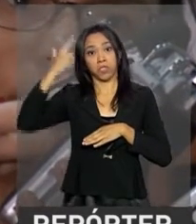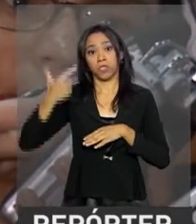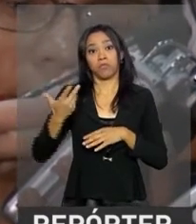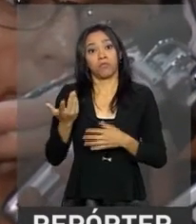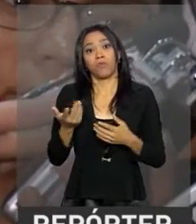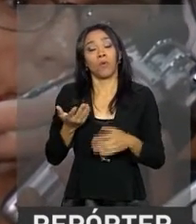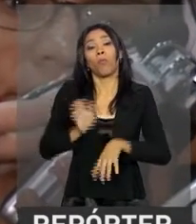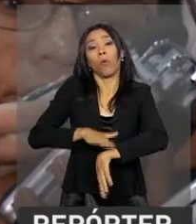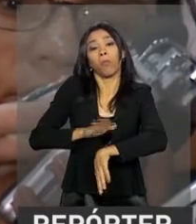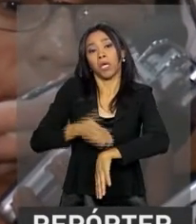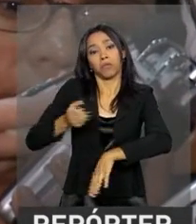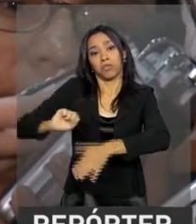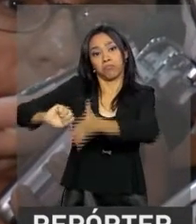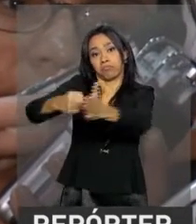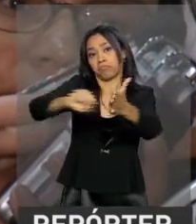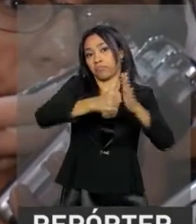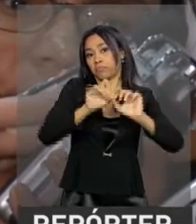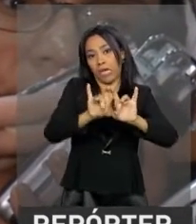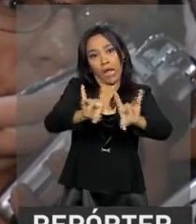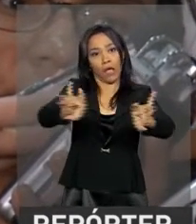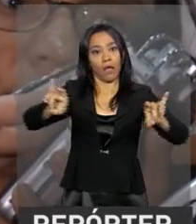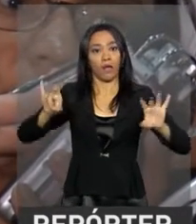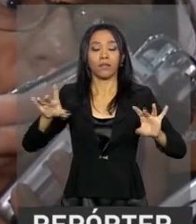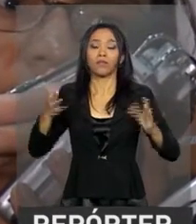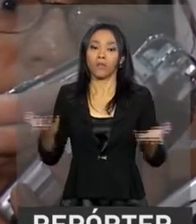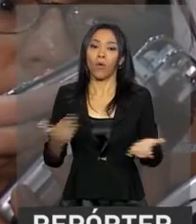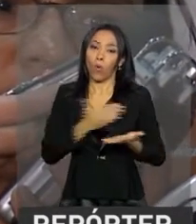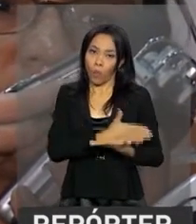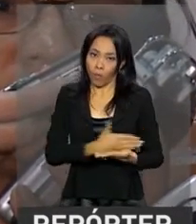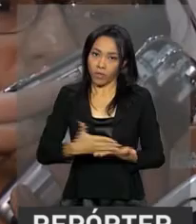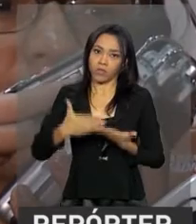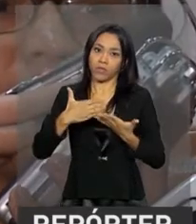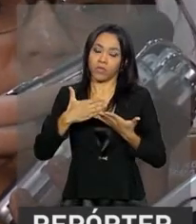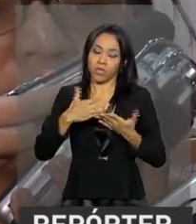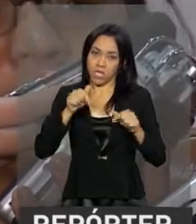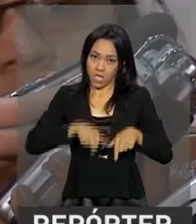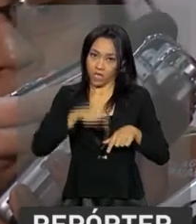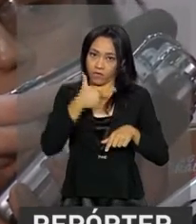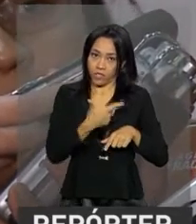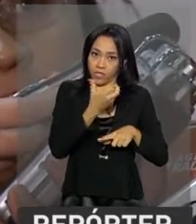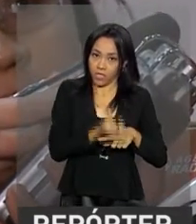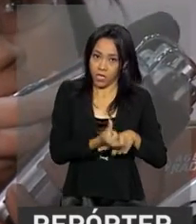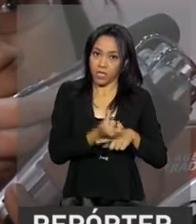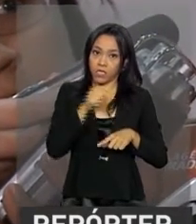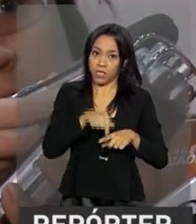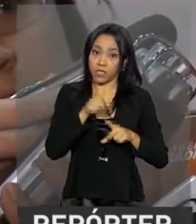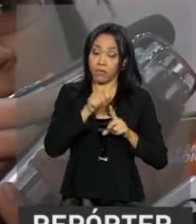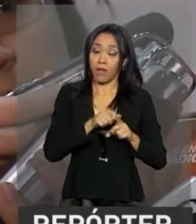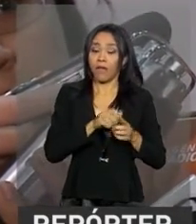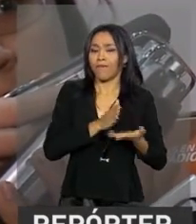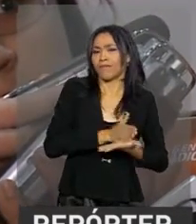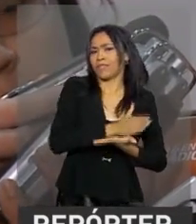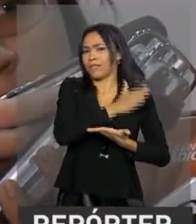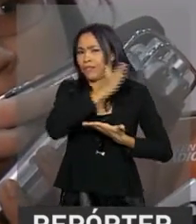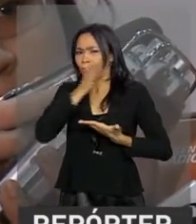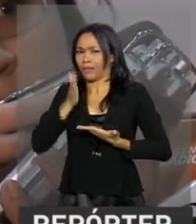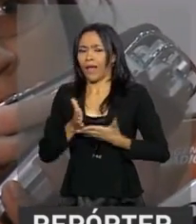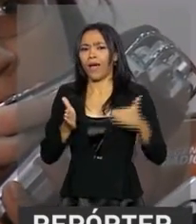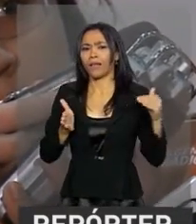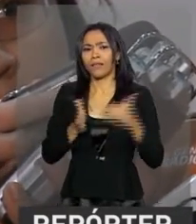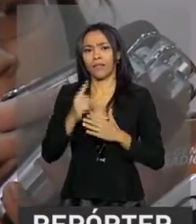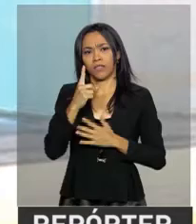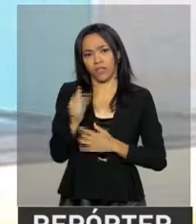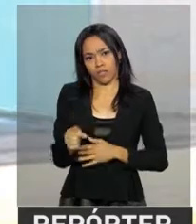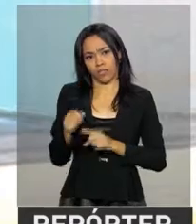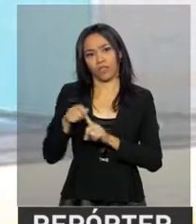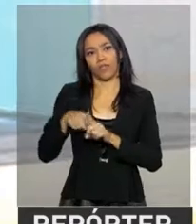cada um então se inicia se no dia 26 deste mês e se o prazo se estender até o dia 17 de